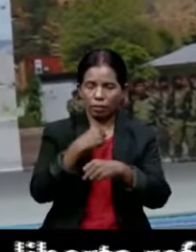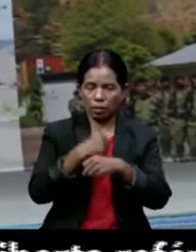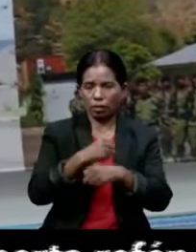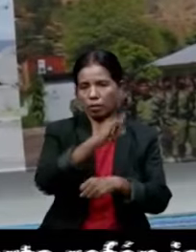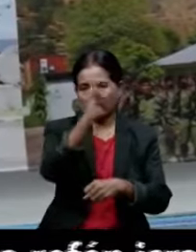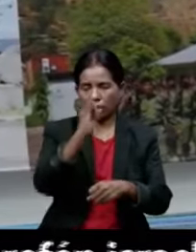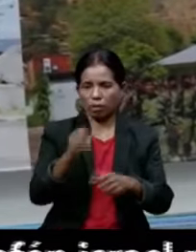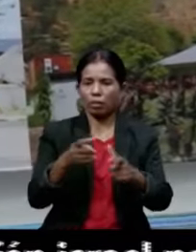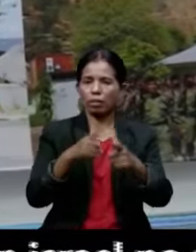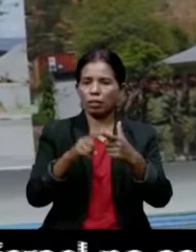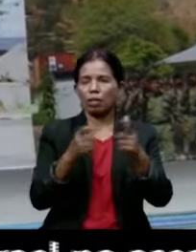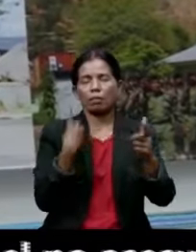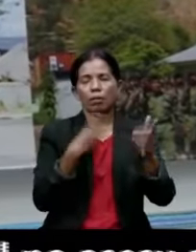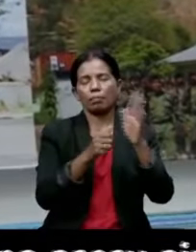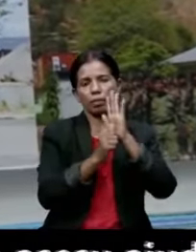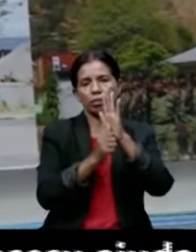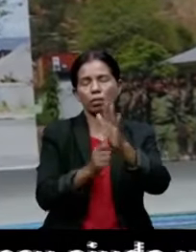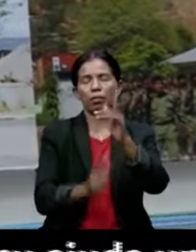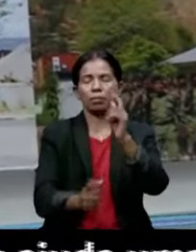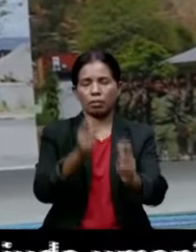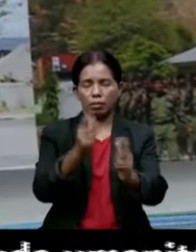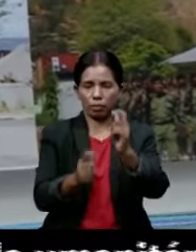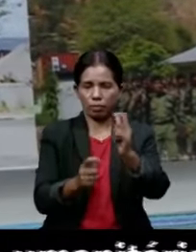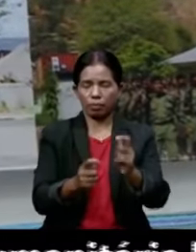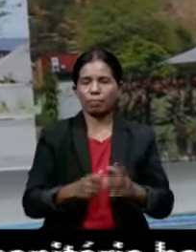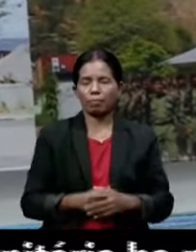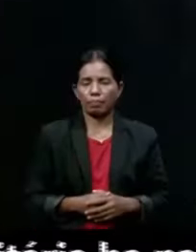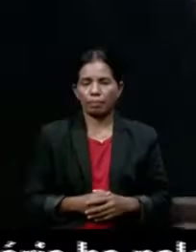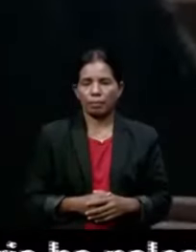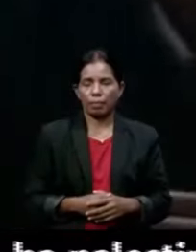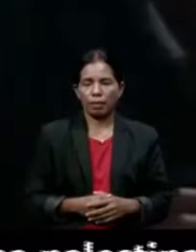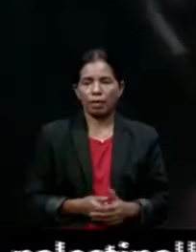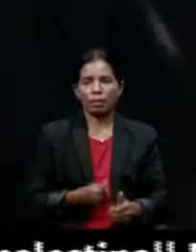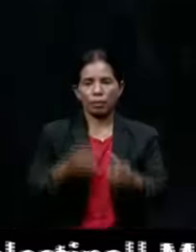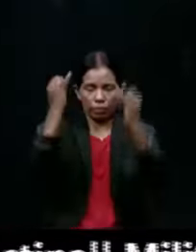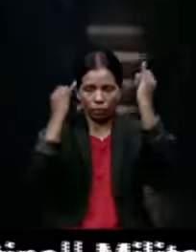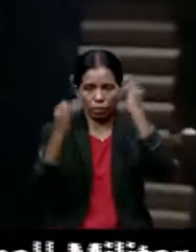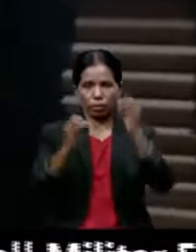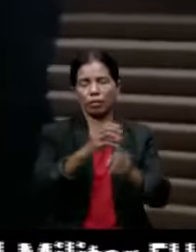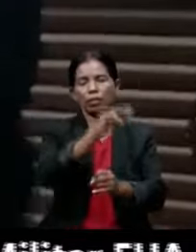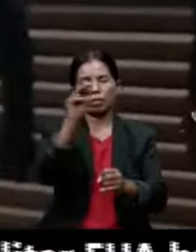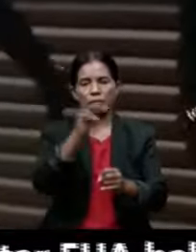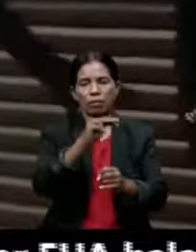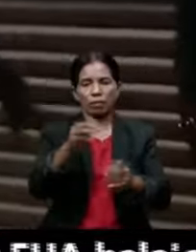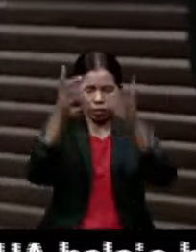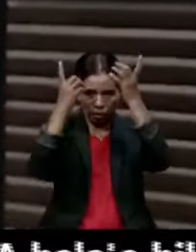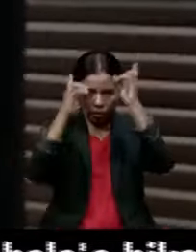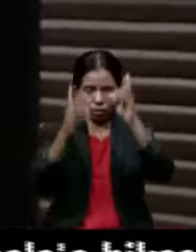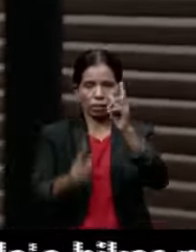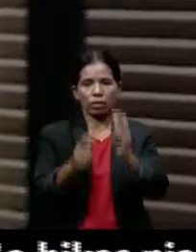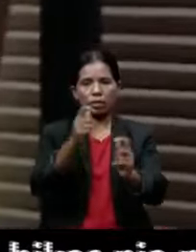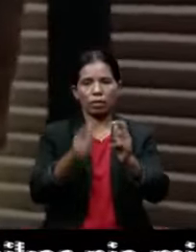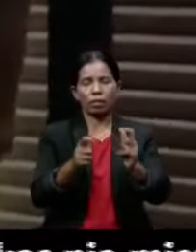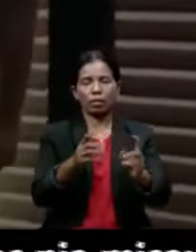depois a minha apresenta para o tribunal, ou apresentar para o tribunal. Ter informação e a segunda, né? Lhe russe decisão tribunal recurso,